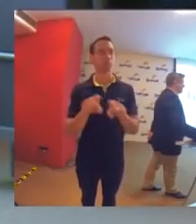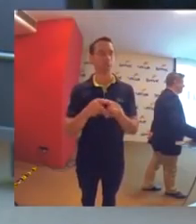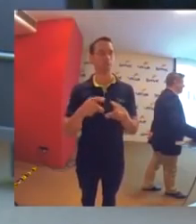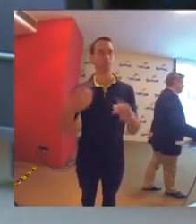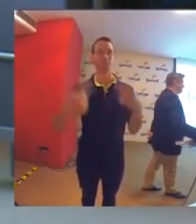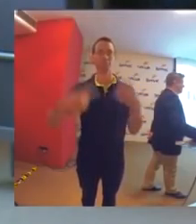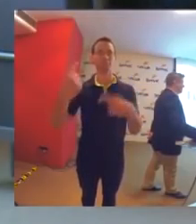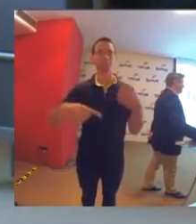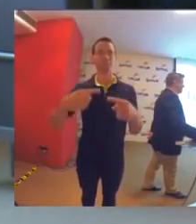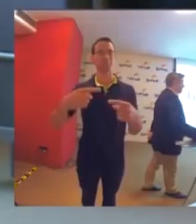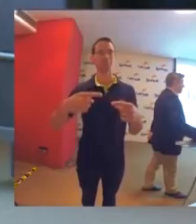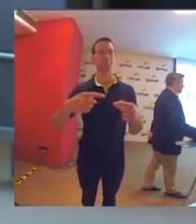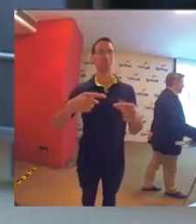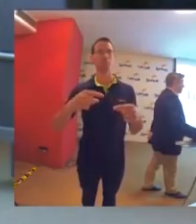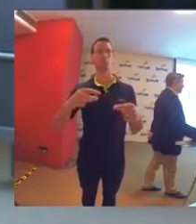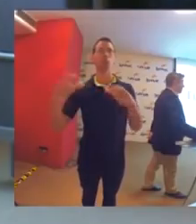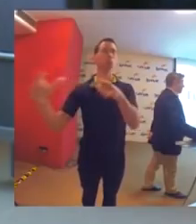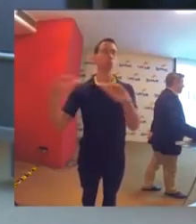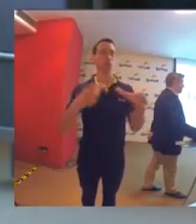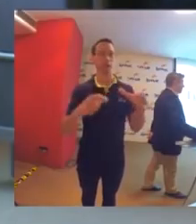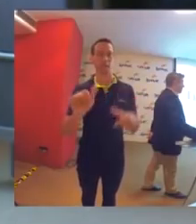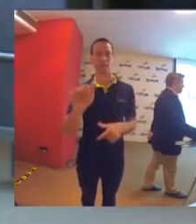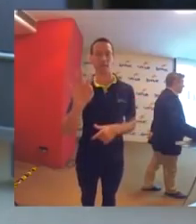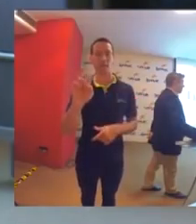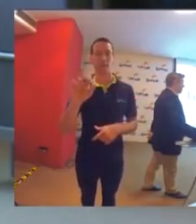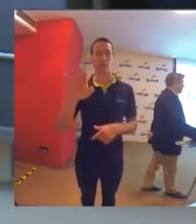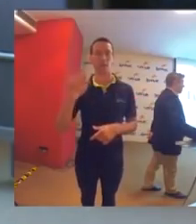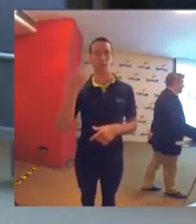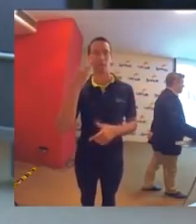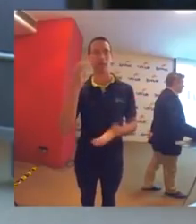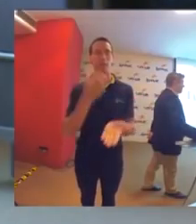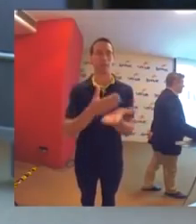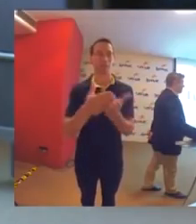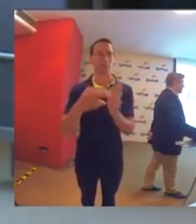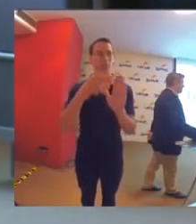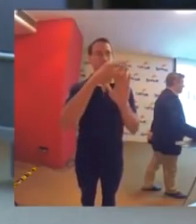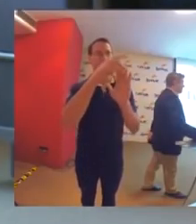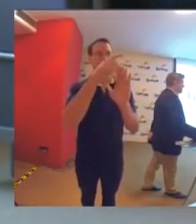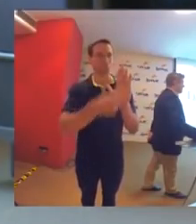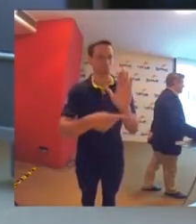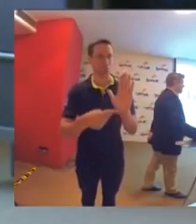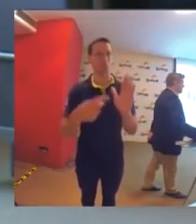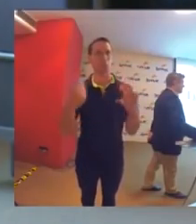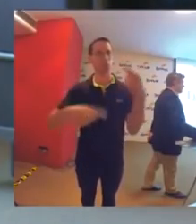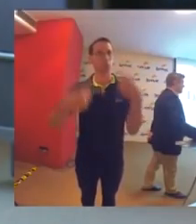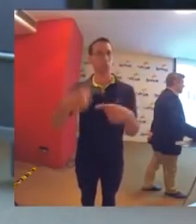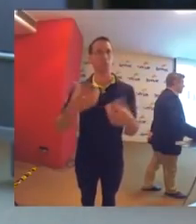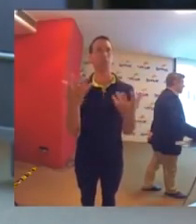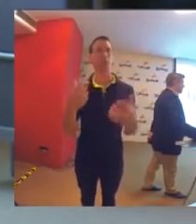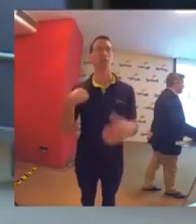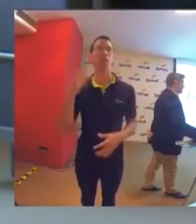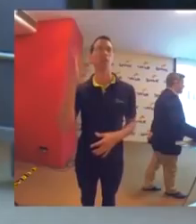que é um dos princípios do projeto, enfim, né, de discussão do que a gente quer para a educação no futuro aqui no Senac.